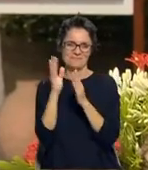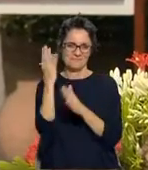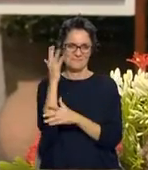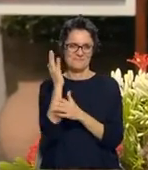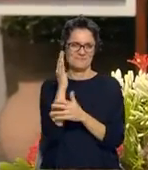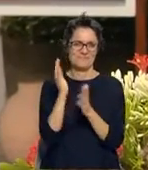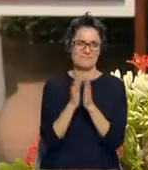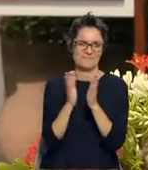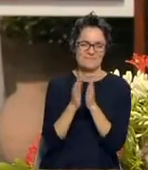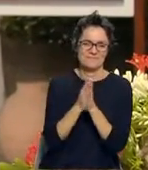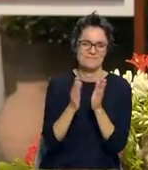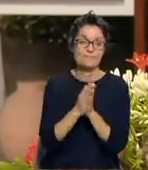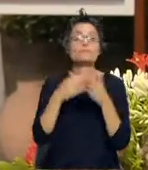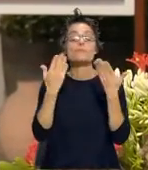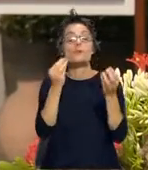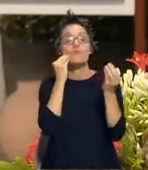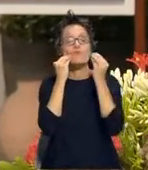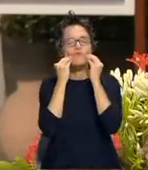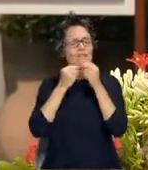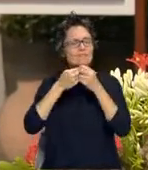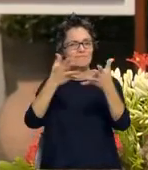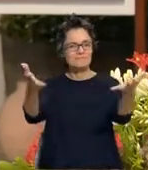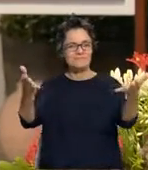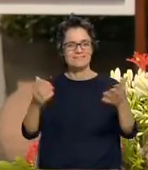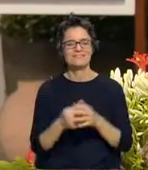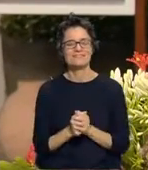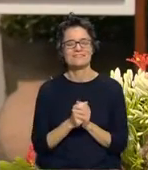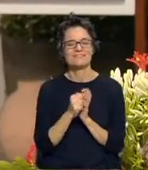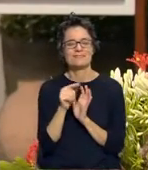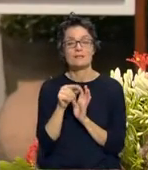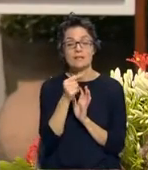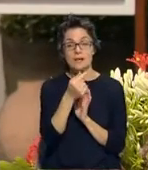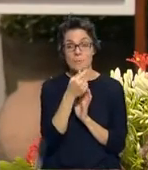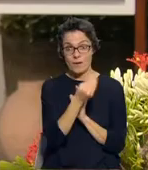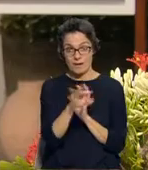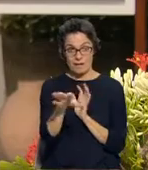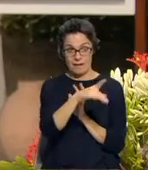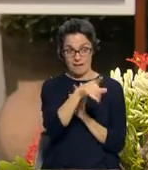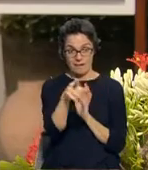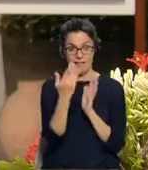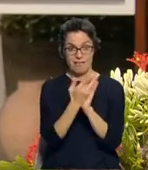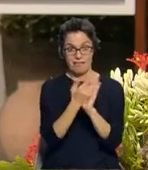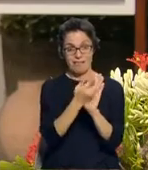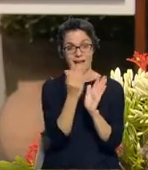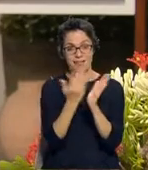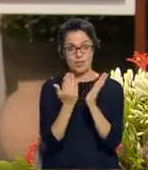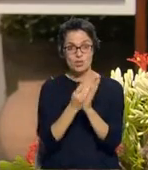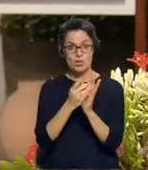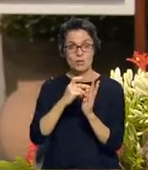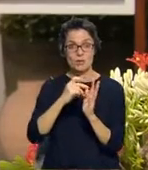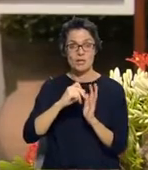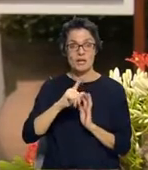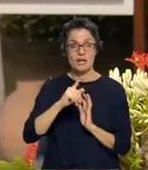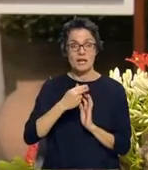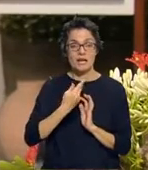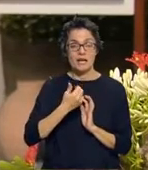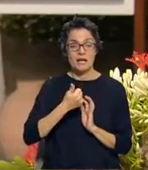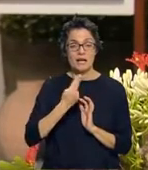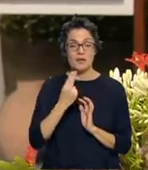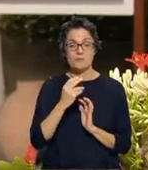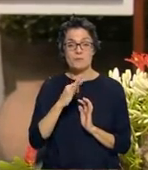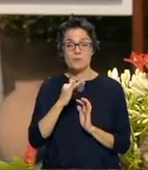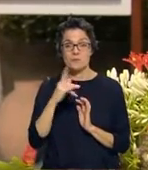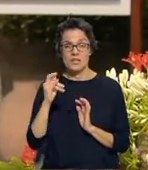E assim é, um grande beijinho para todos, não só para estes meninos da escola de Albufeira, mas para todos os meninos de todos os distritos do nosso país